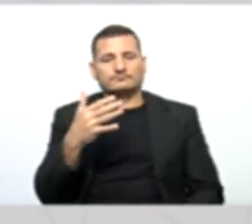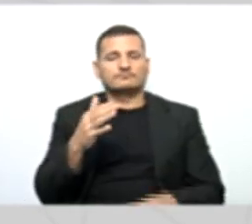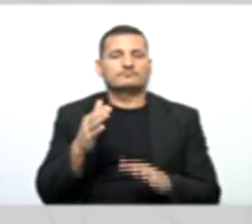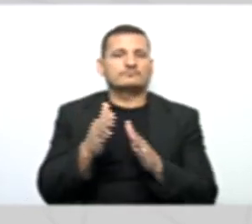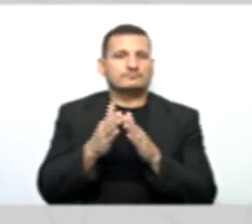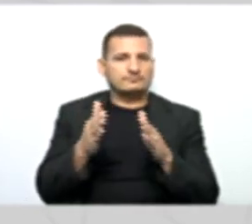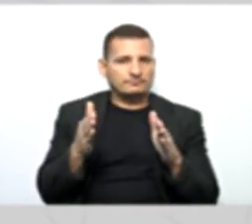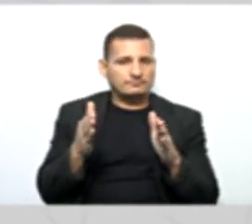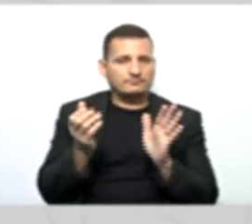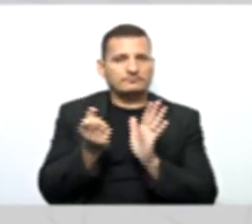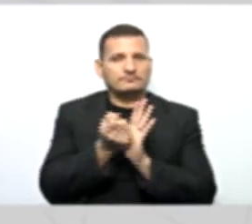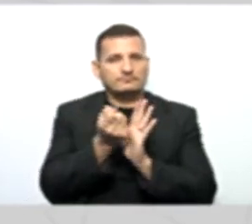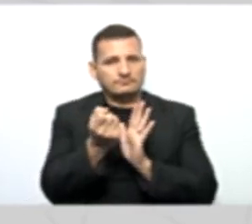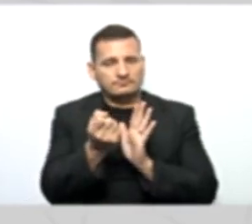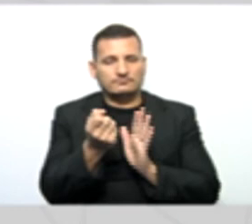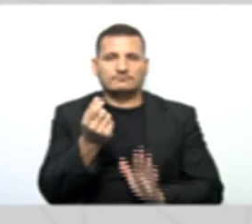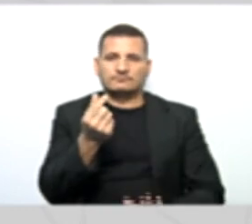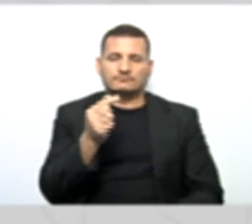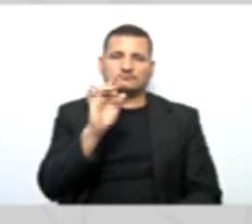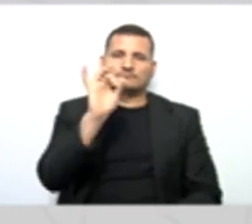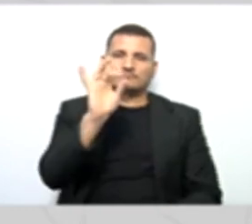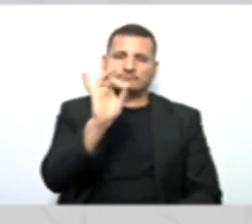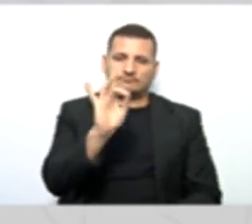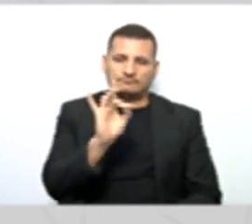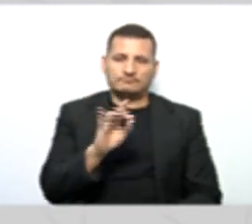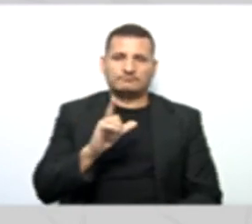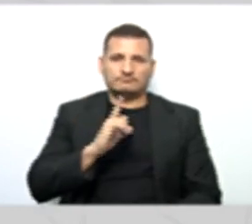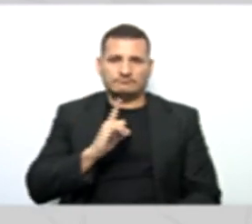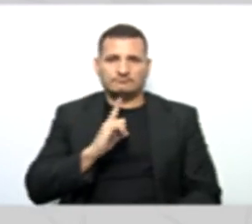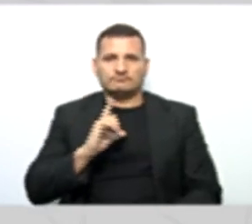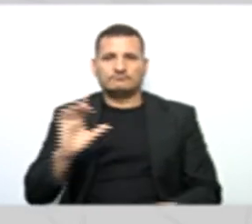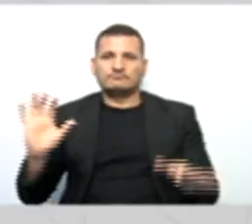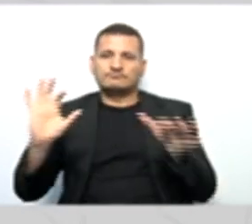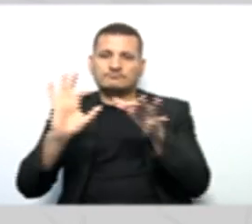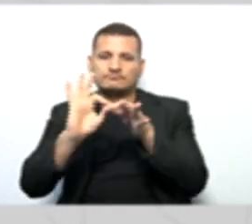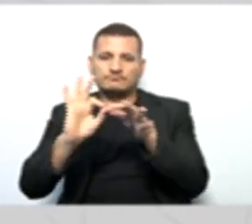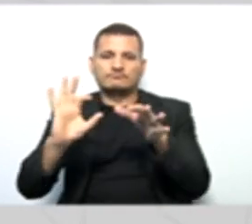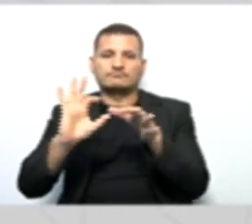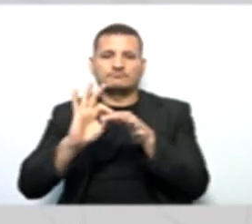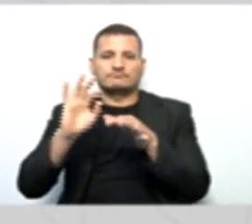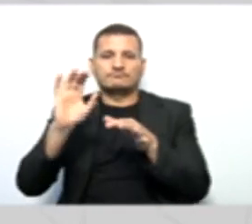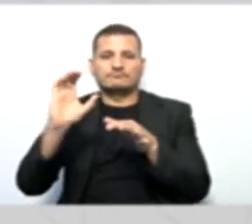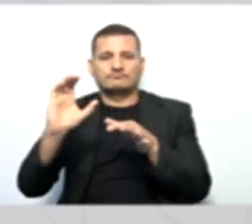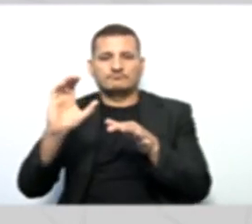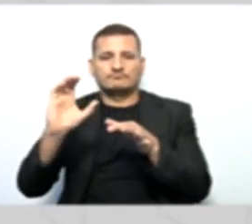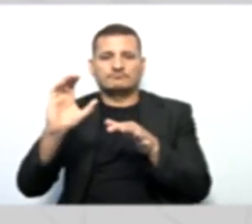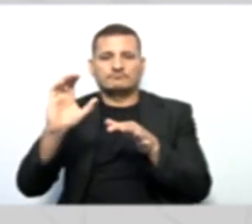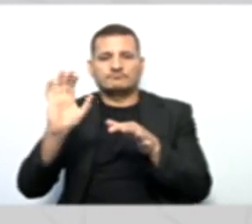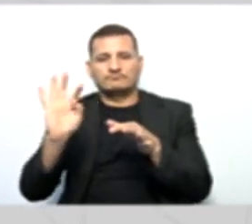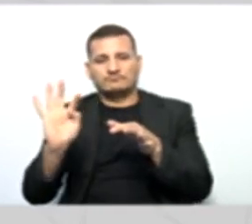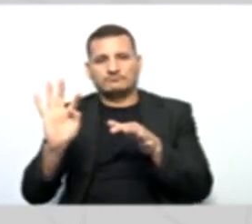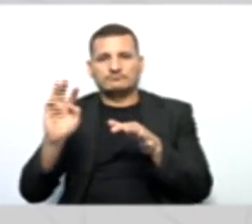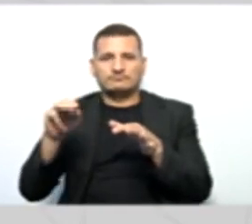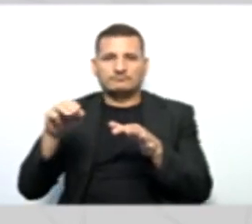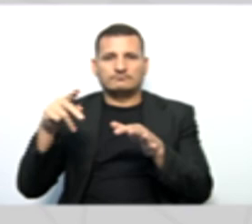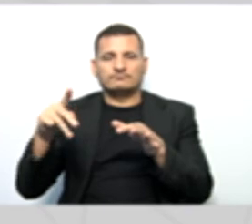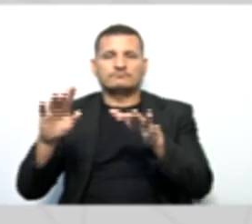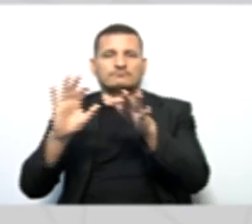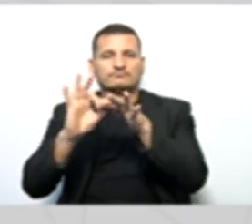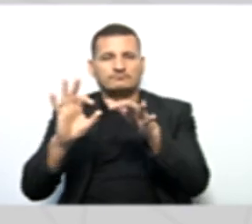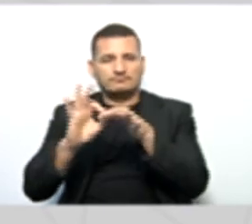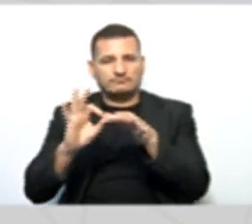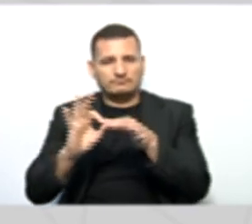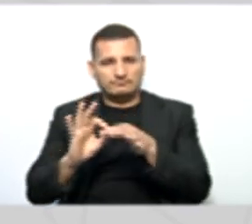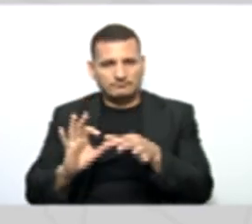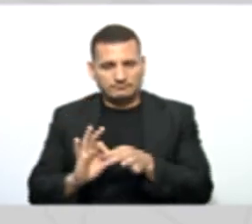marca e preço. Cada um recebeu o seu parâmetro. C, T, M, P. Self